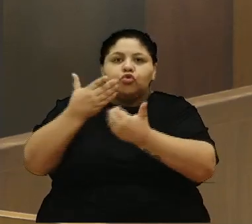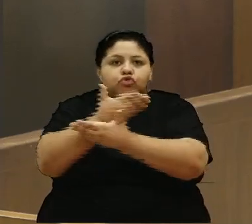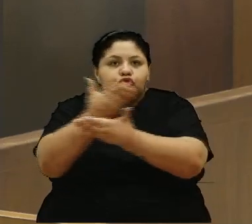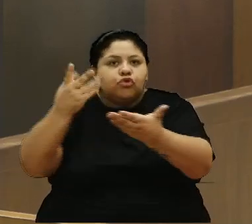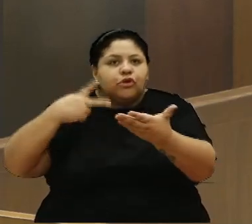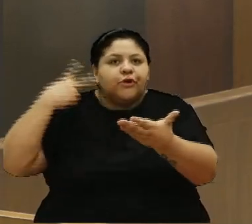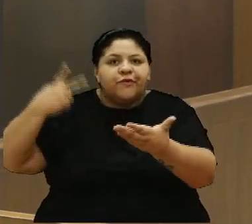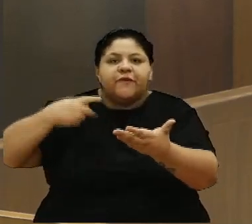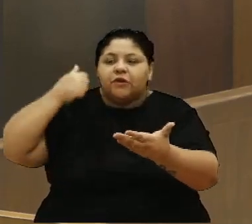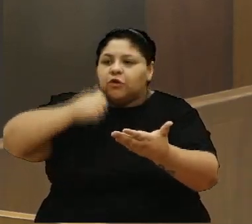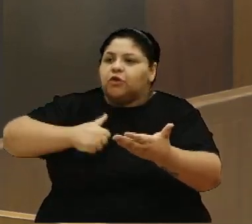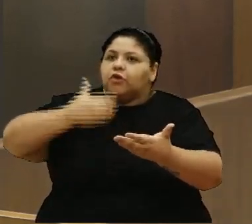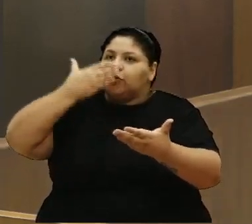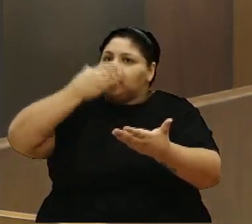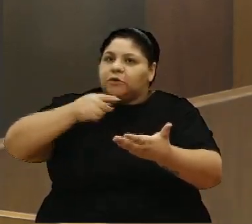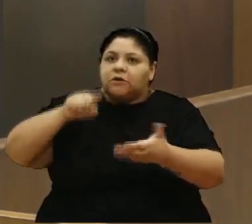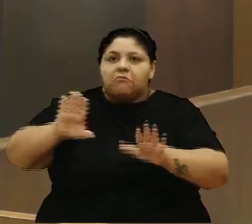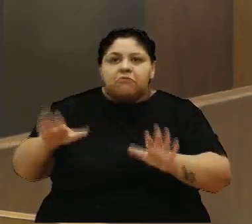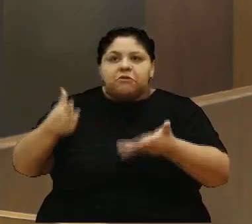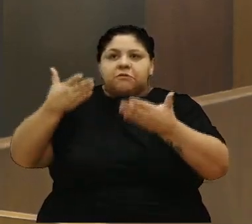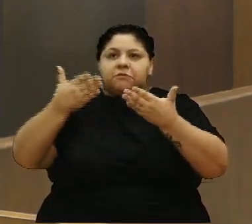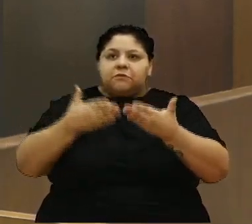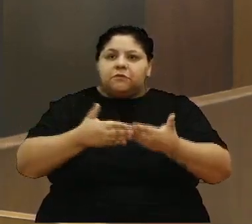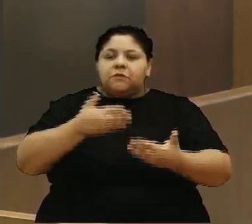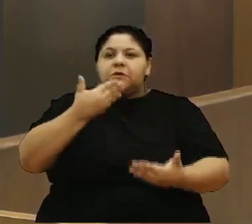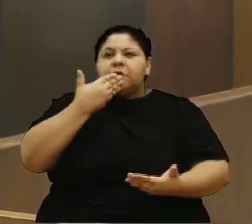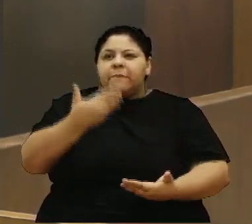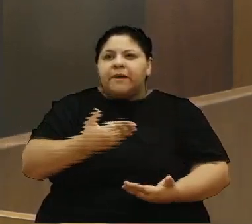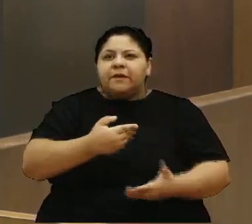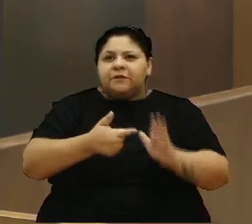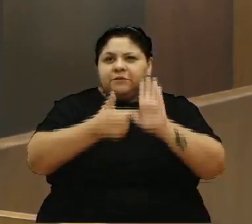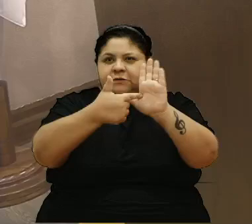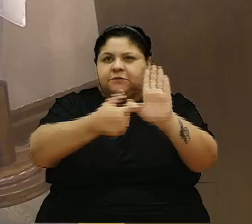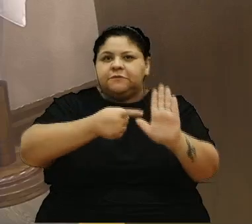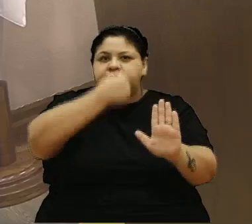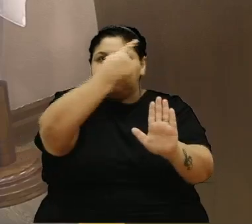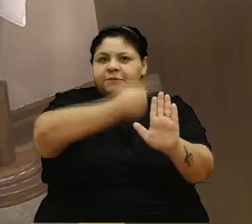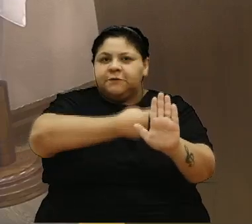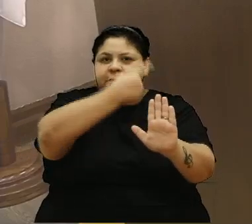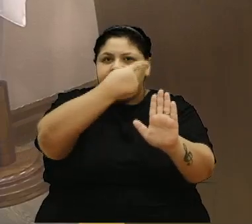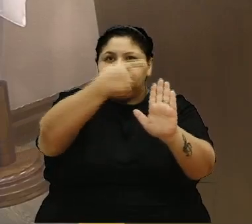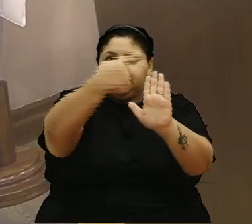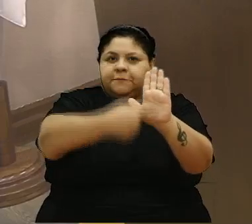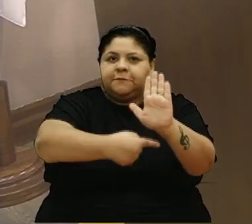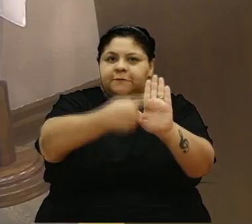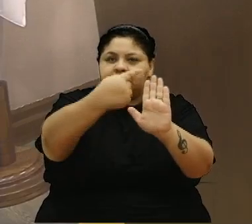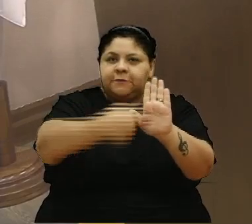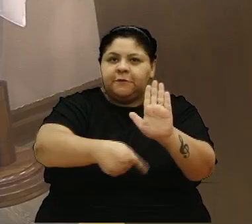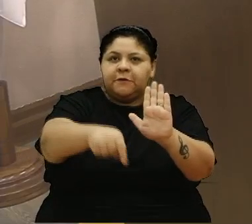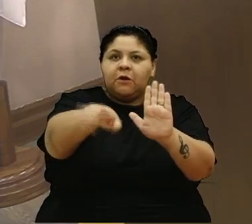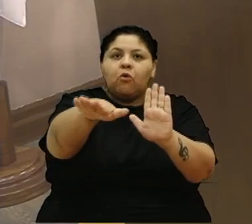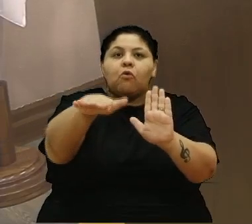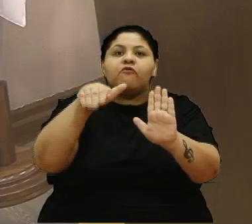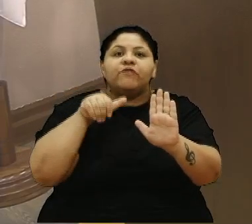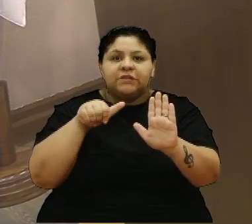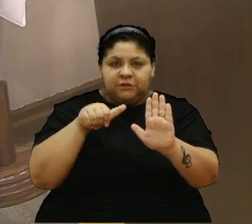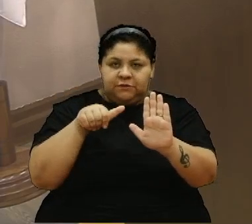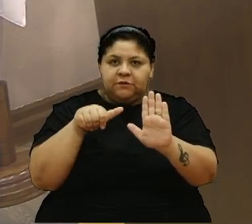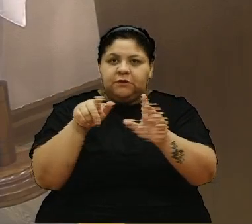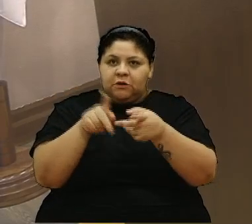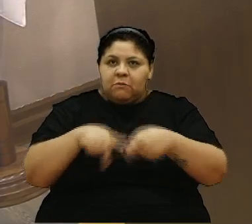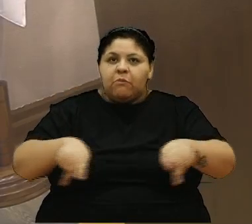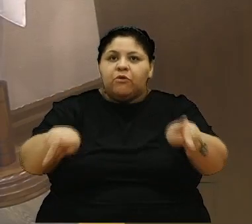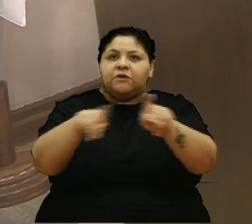Estamos enganjados nessa causa. Até aqui, peço que a TV Câmara dê prioridade nesse cartaz, que é o convite para a população que